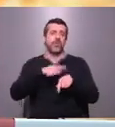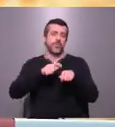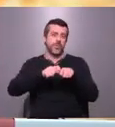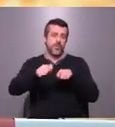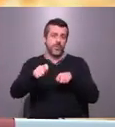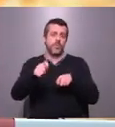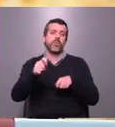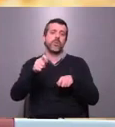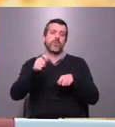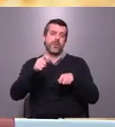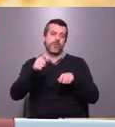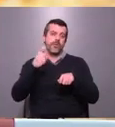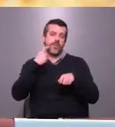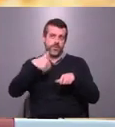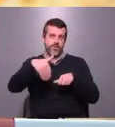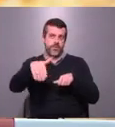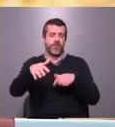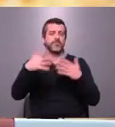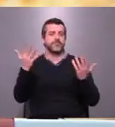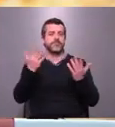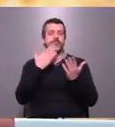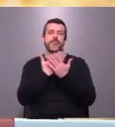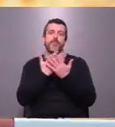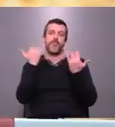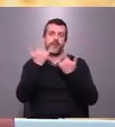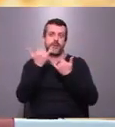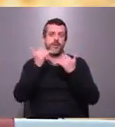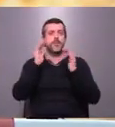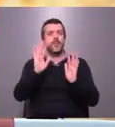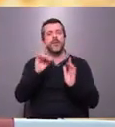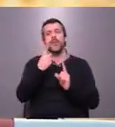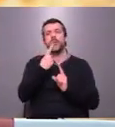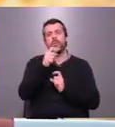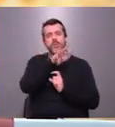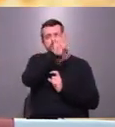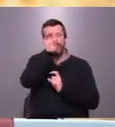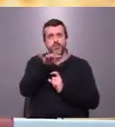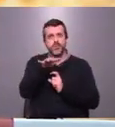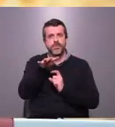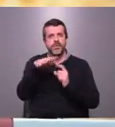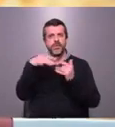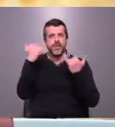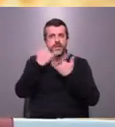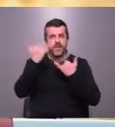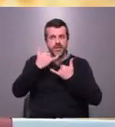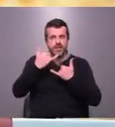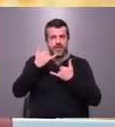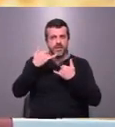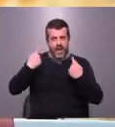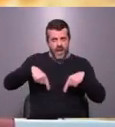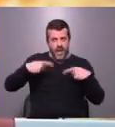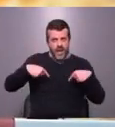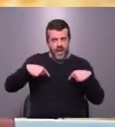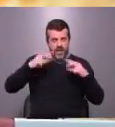alegria. E a pergunta que se impõe é, mas teremos motivos para a alegria?